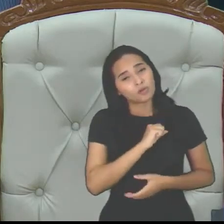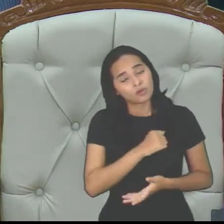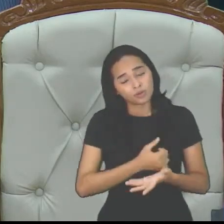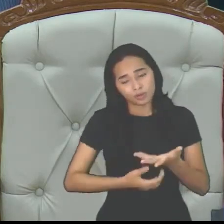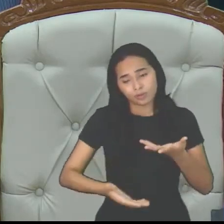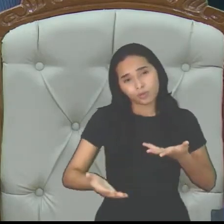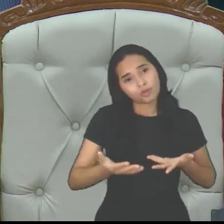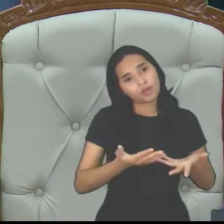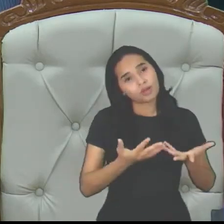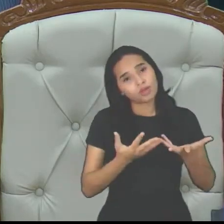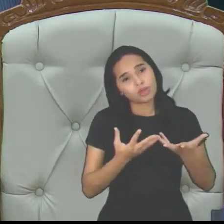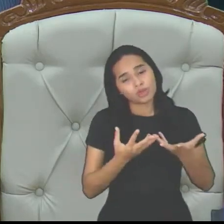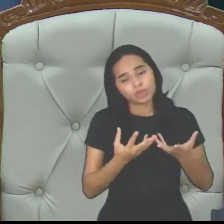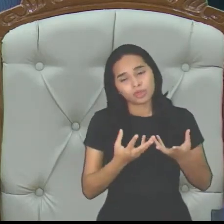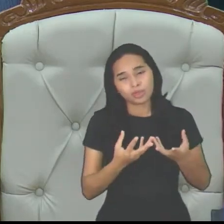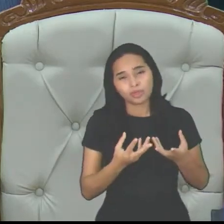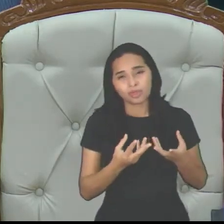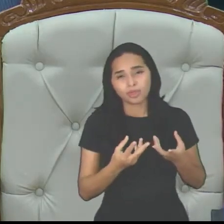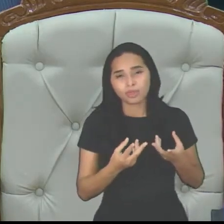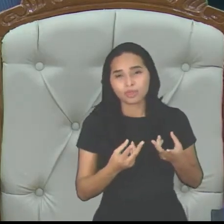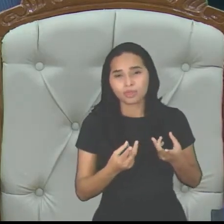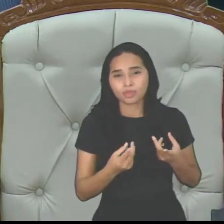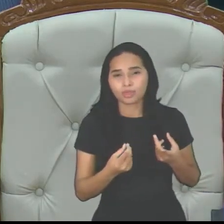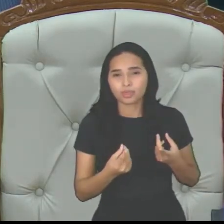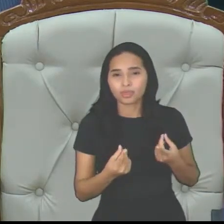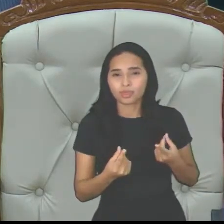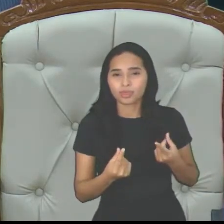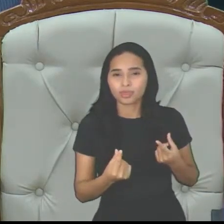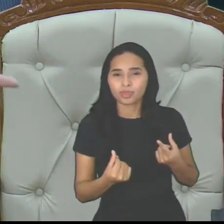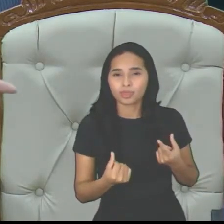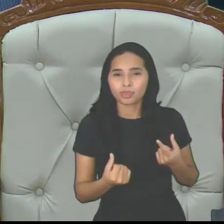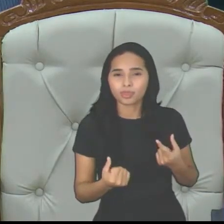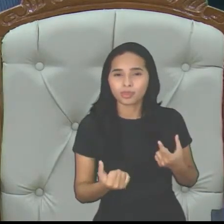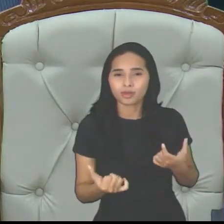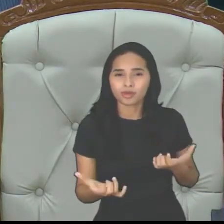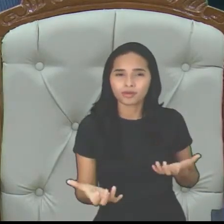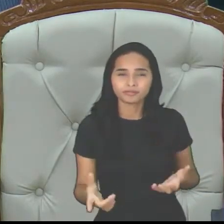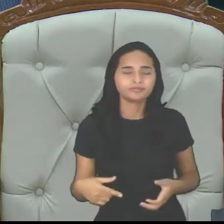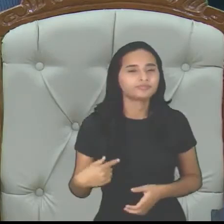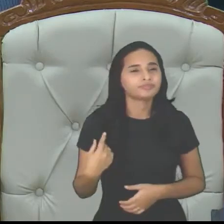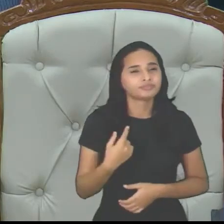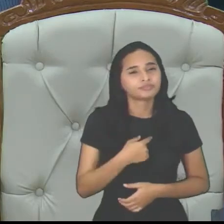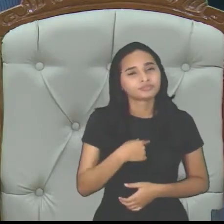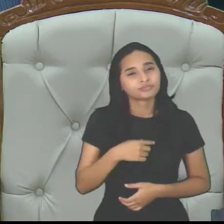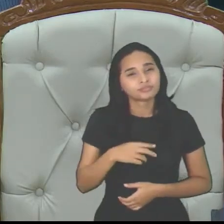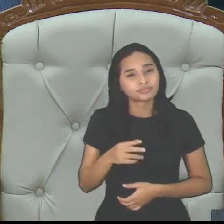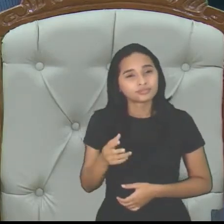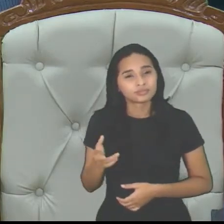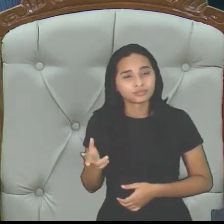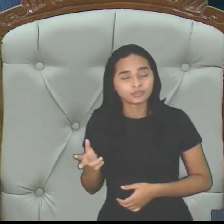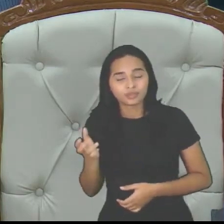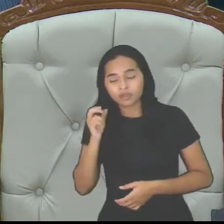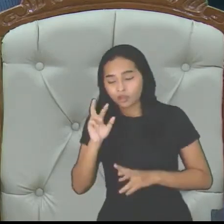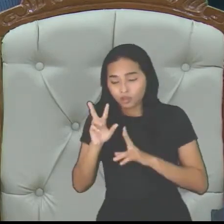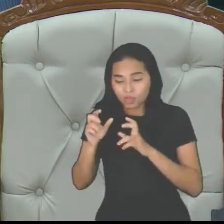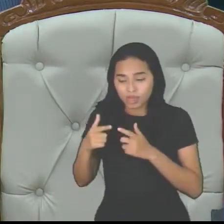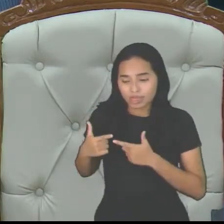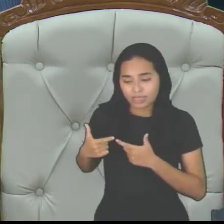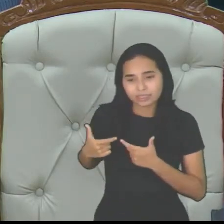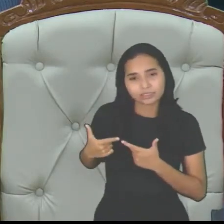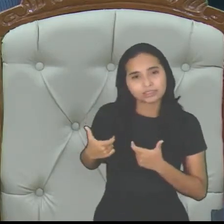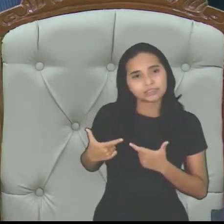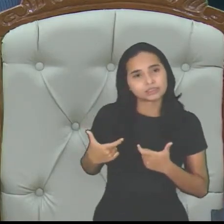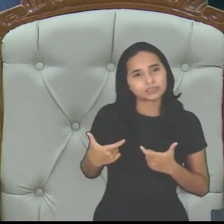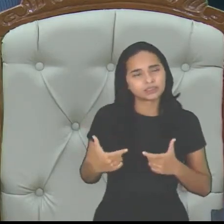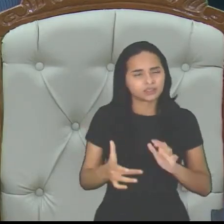parece que está se esvaindo. E nós ouvimos de guerras e rumores de guerra.